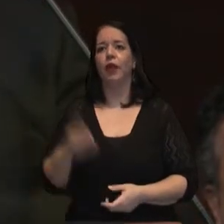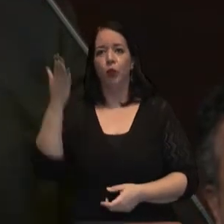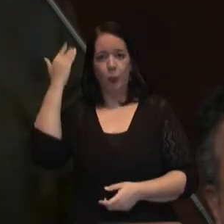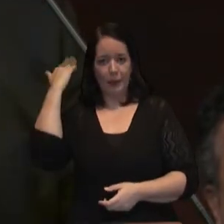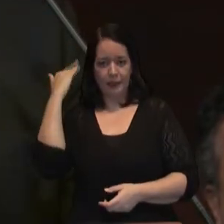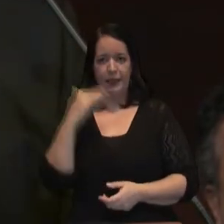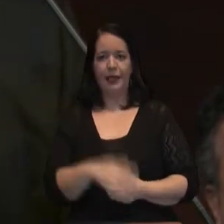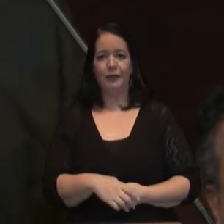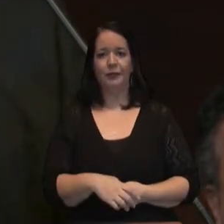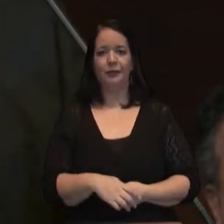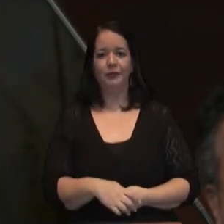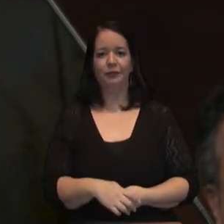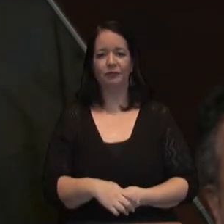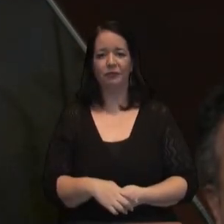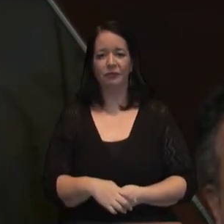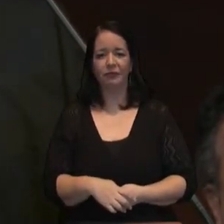arrependida